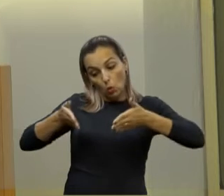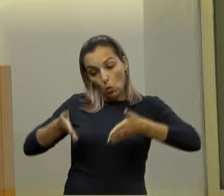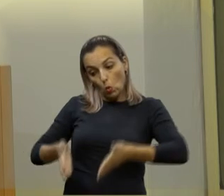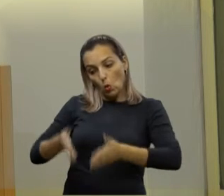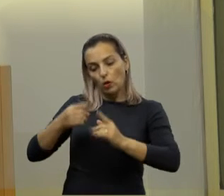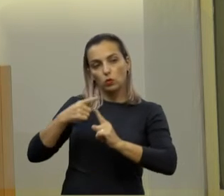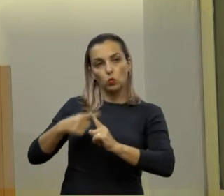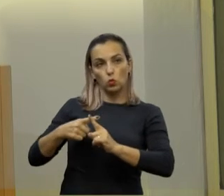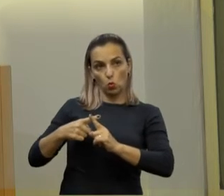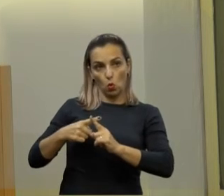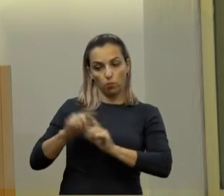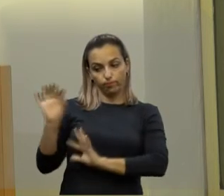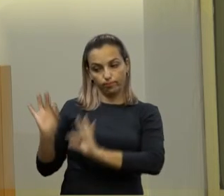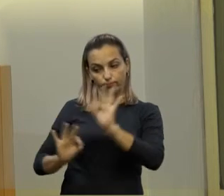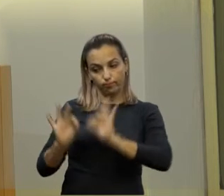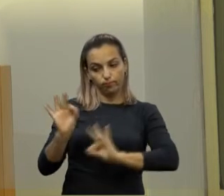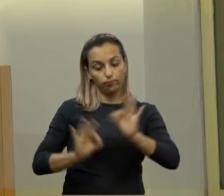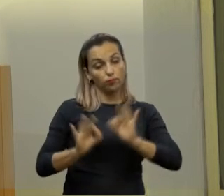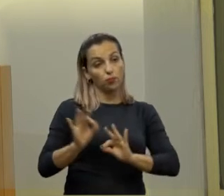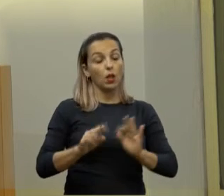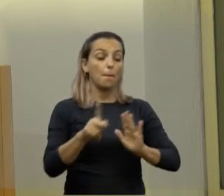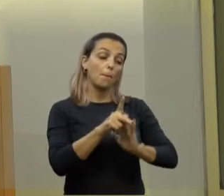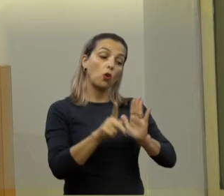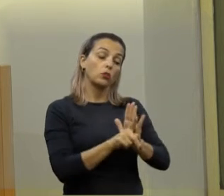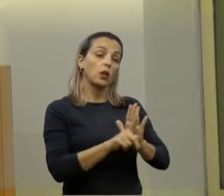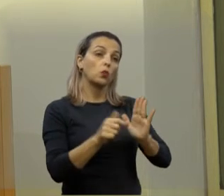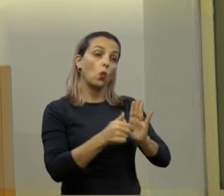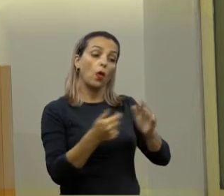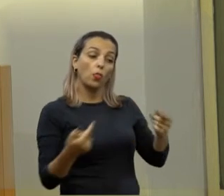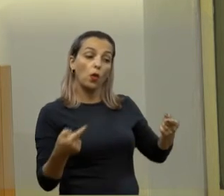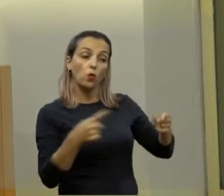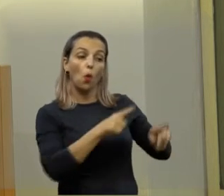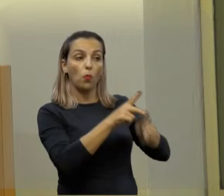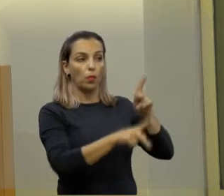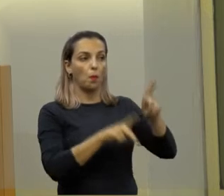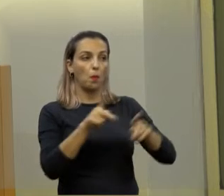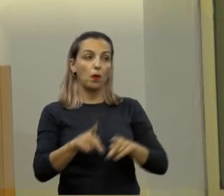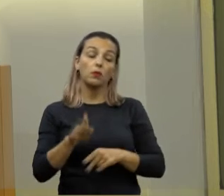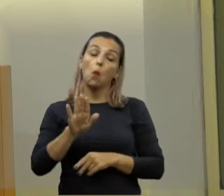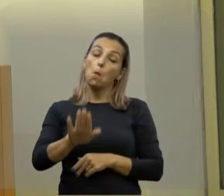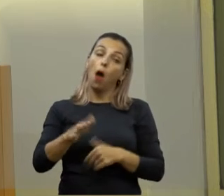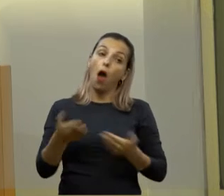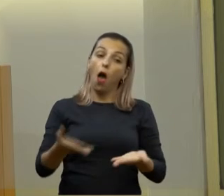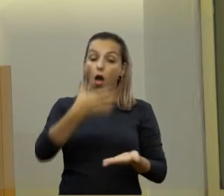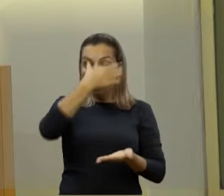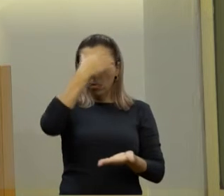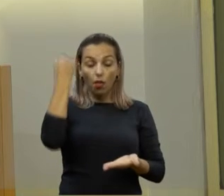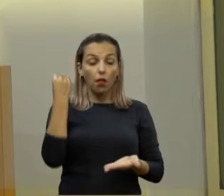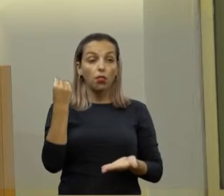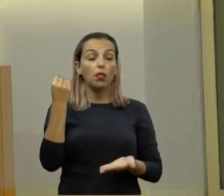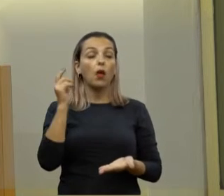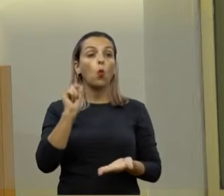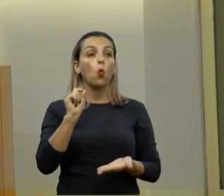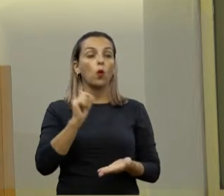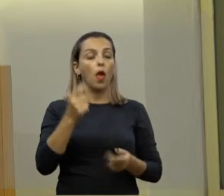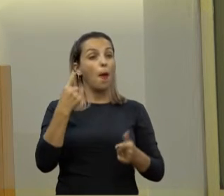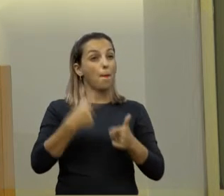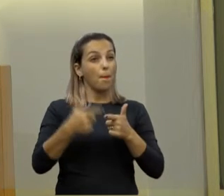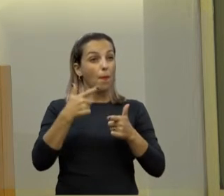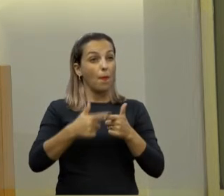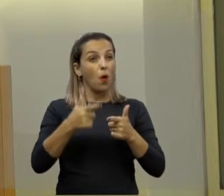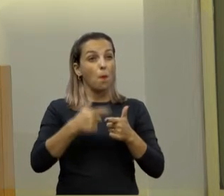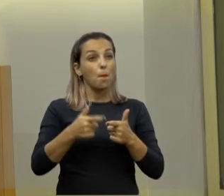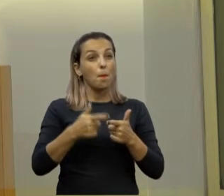momento Essa pele vem na contramão dos anseios da população mas também gente não podemos esquecer que temos graves problemas